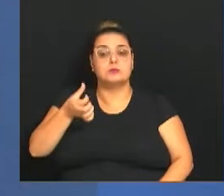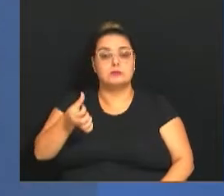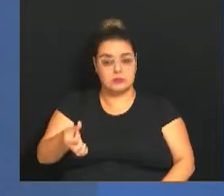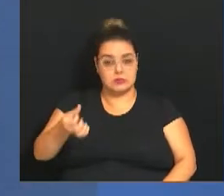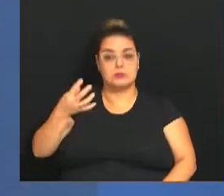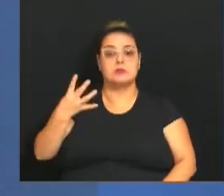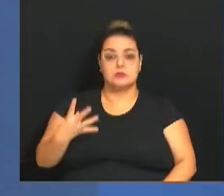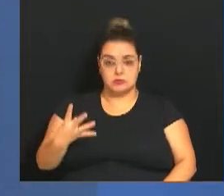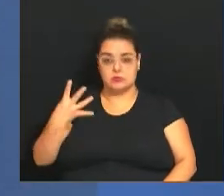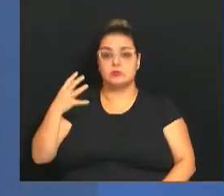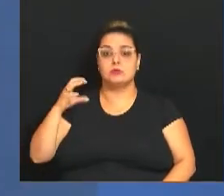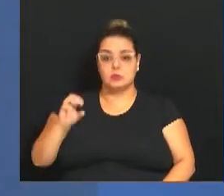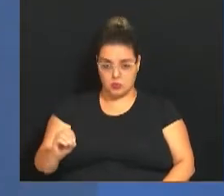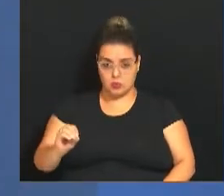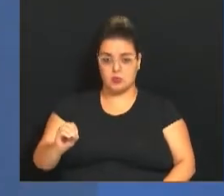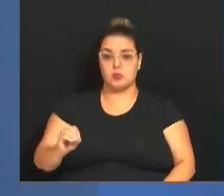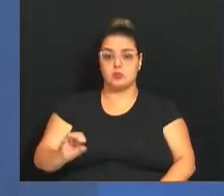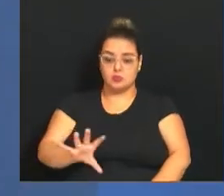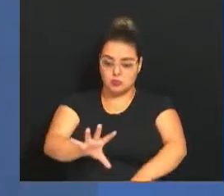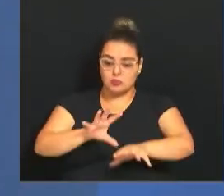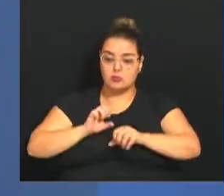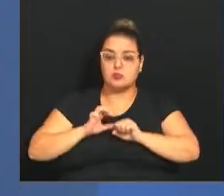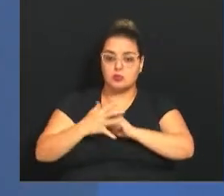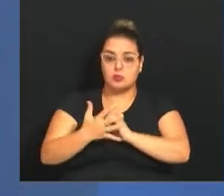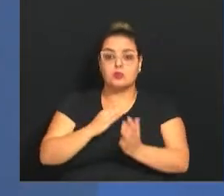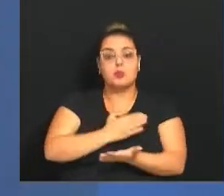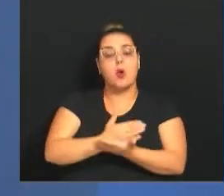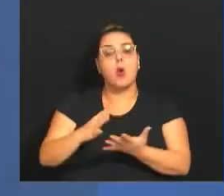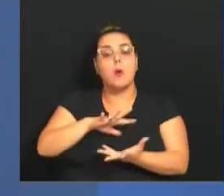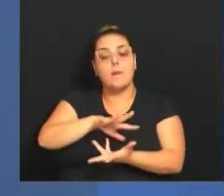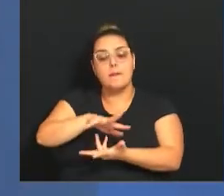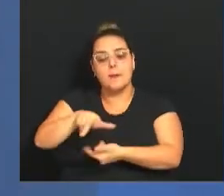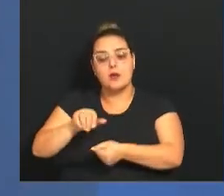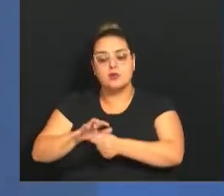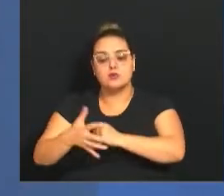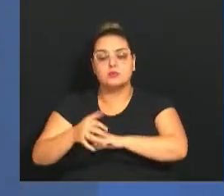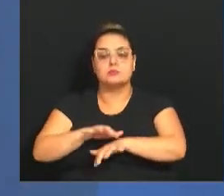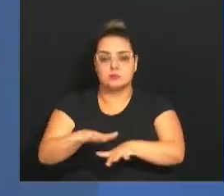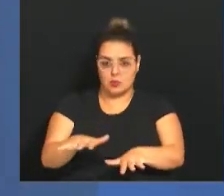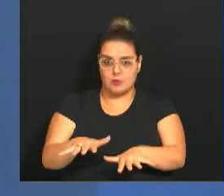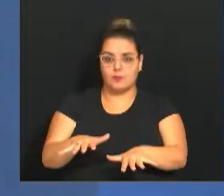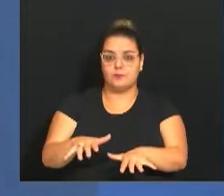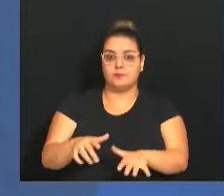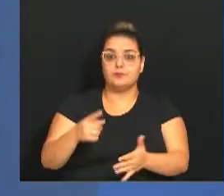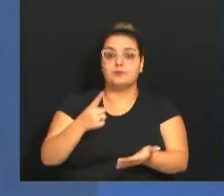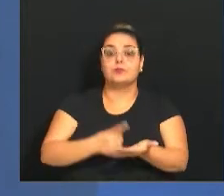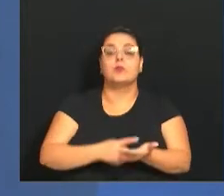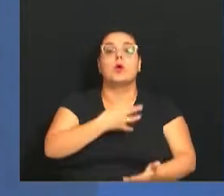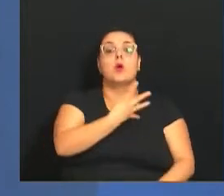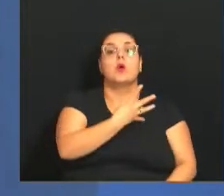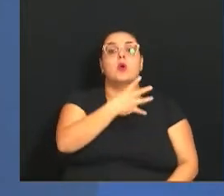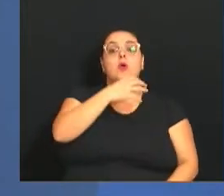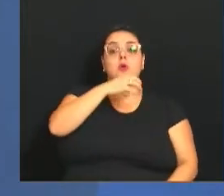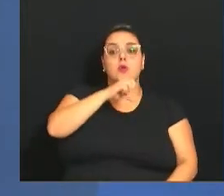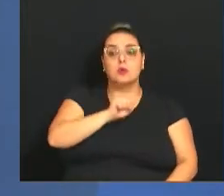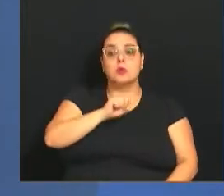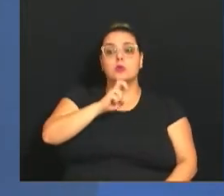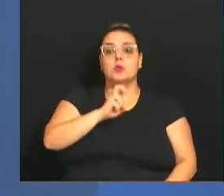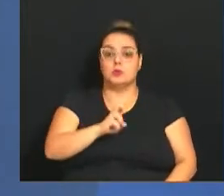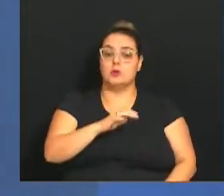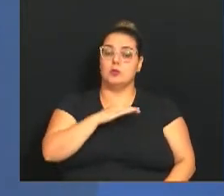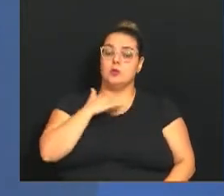29.527.640 casos da Covid-19 desde o início da pandemia. Registramos também no país 485 mortes